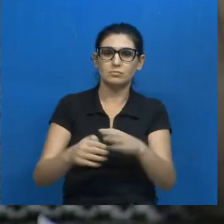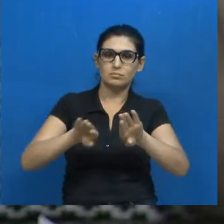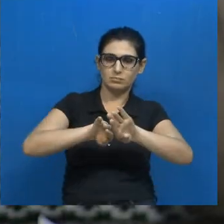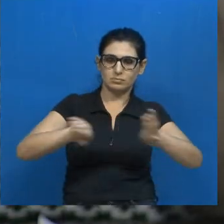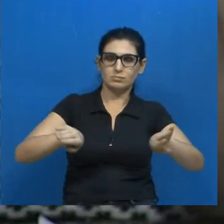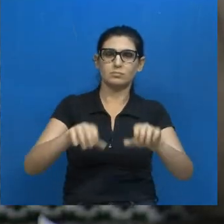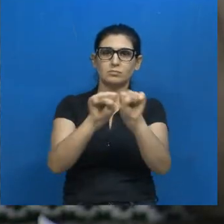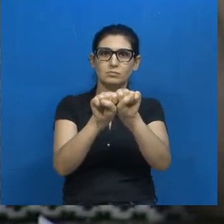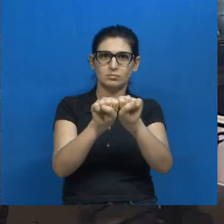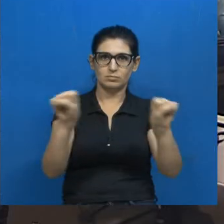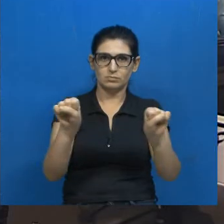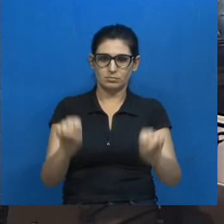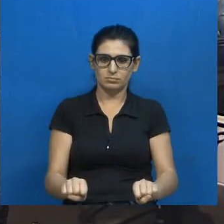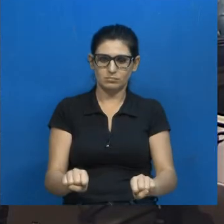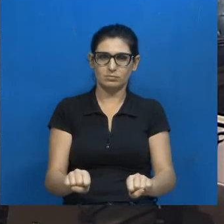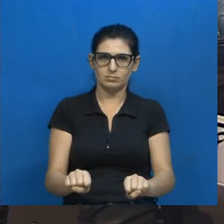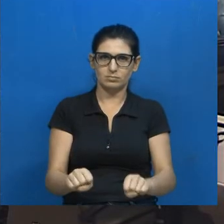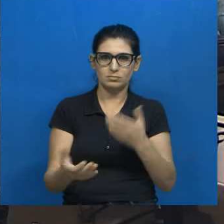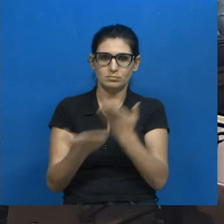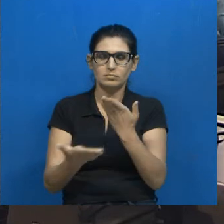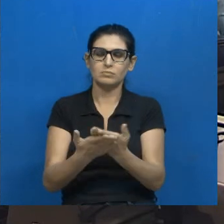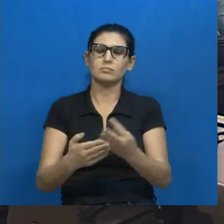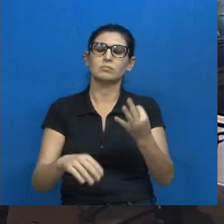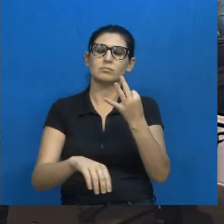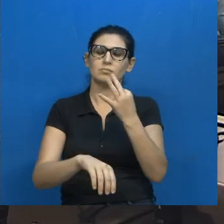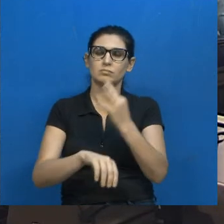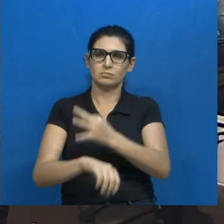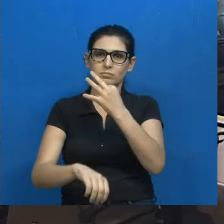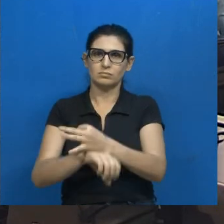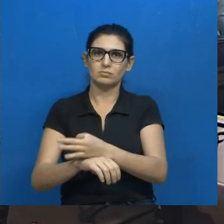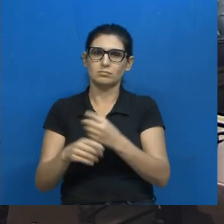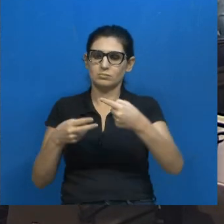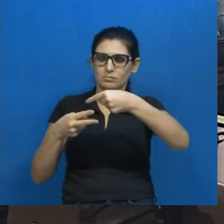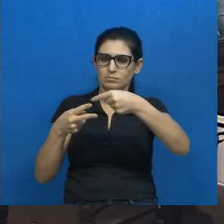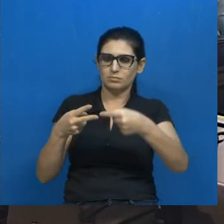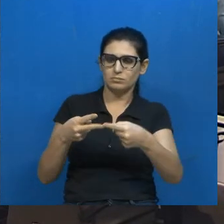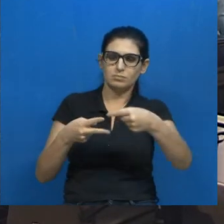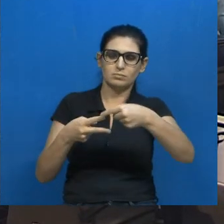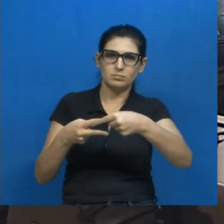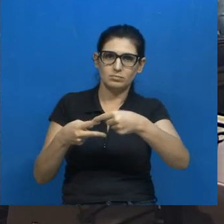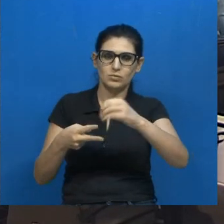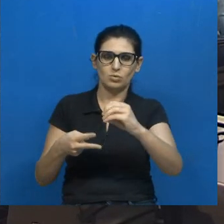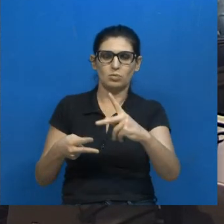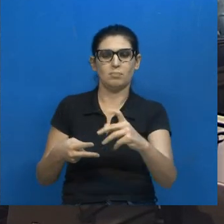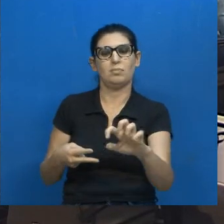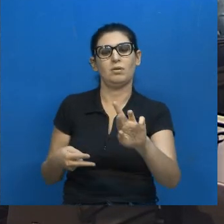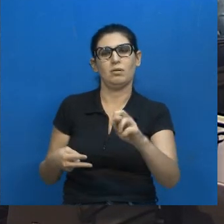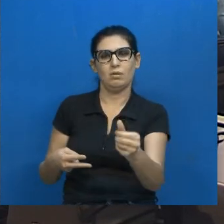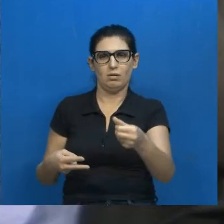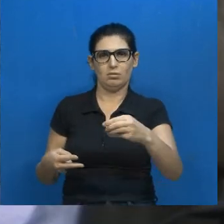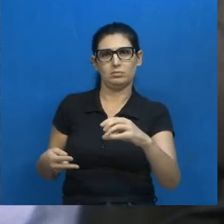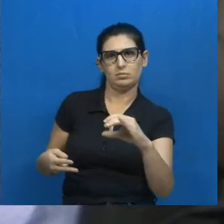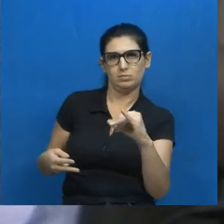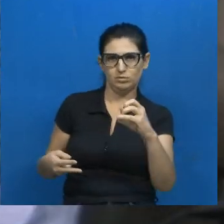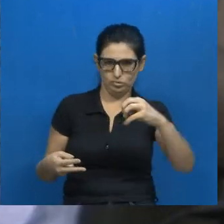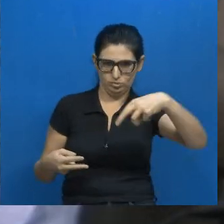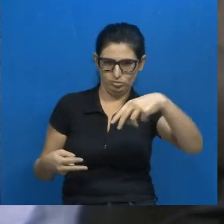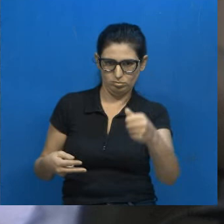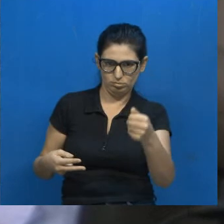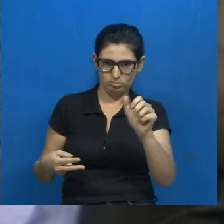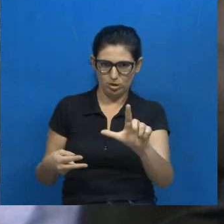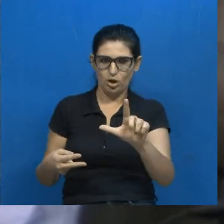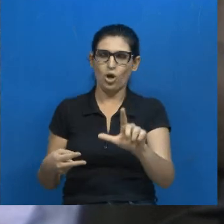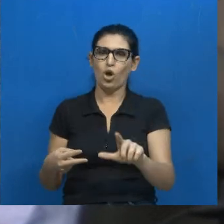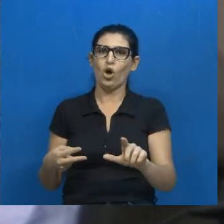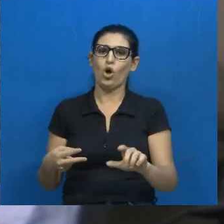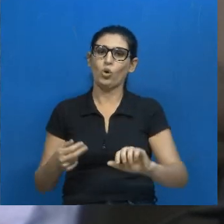sistema, o estudo técnico, em duas fases. Uma fase operacional, que depende exclusivamente,